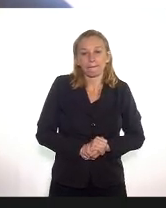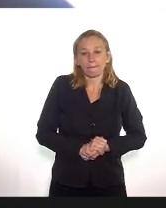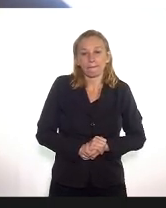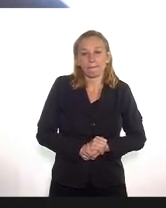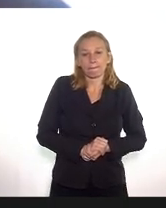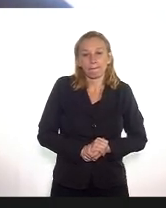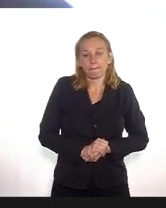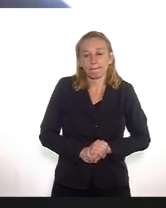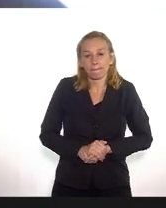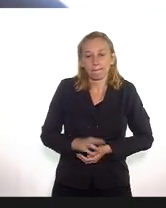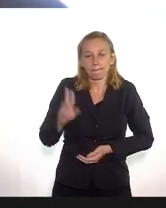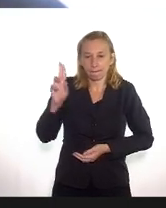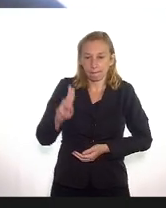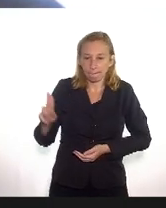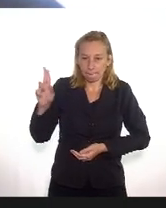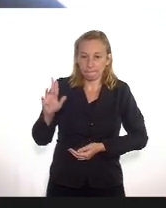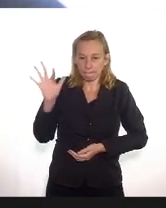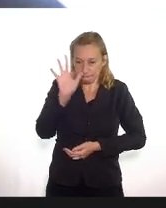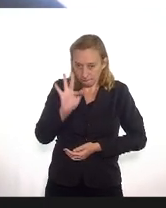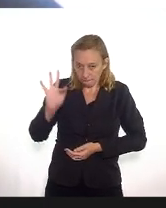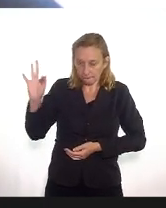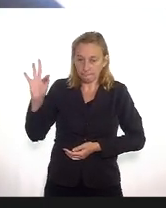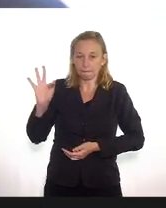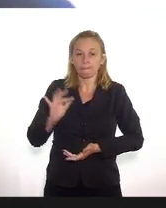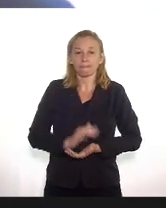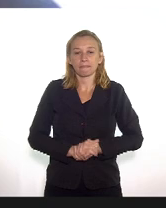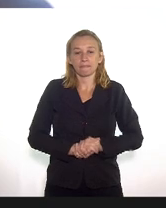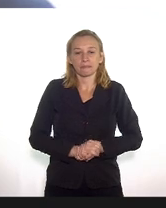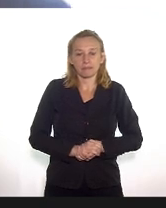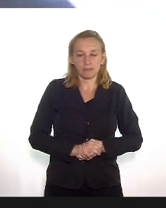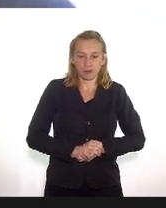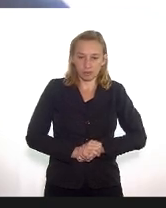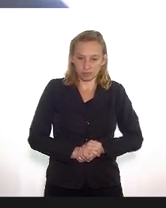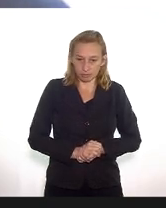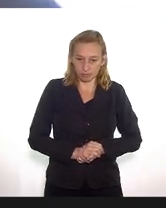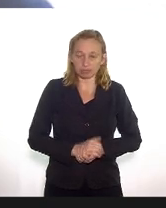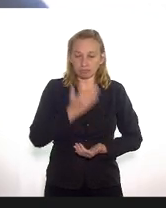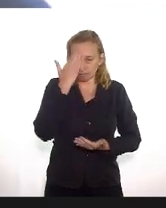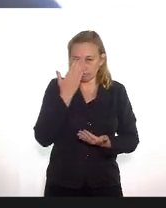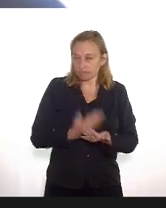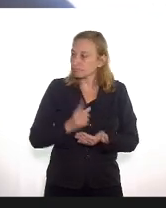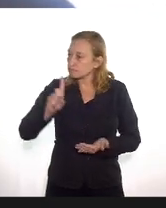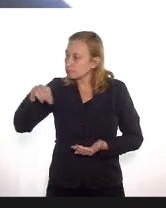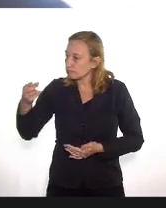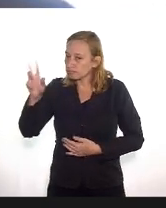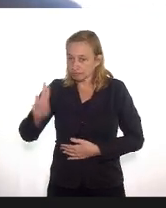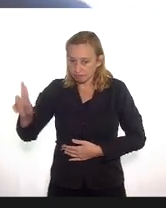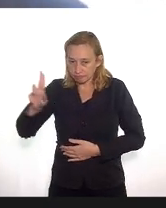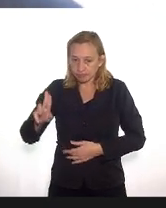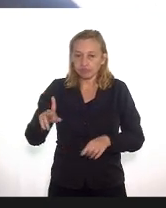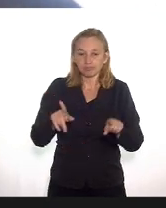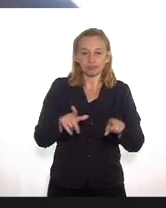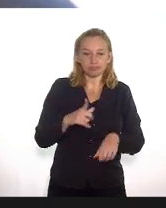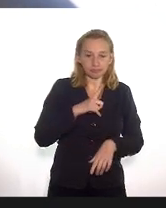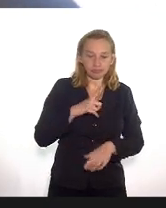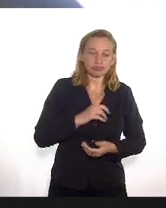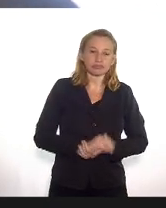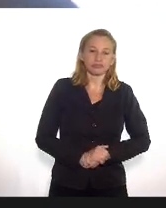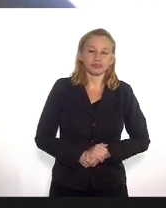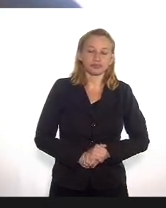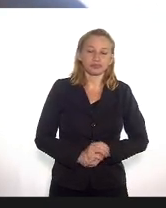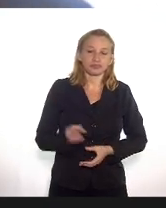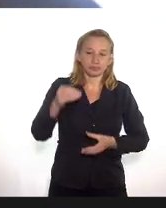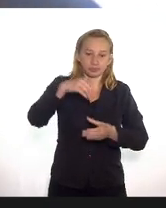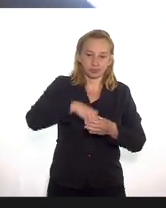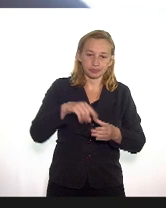Pelo lado da Universidade Federal Fluminense, acredito que muitas das outras universidades, nós temos